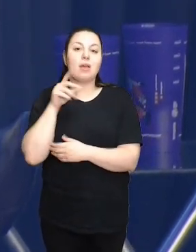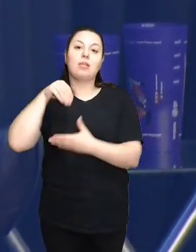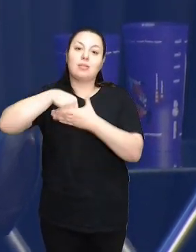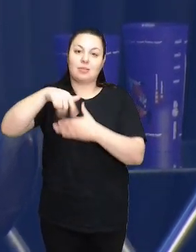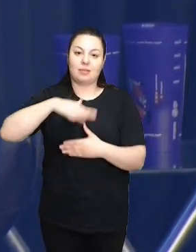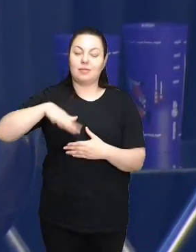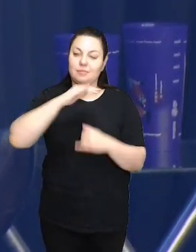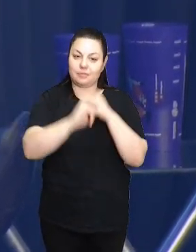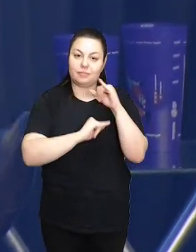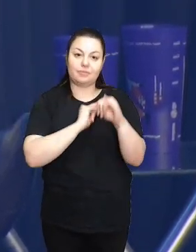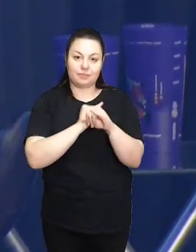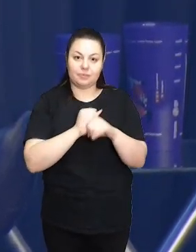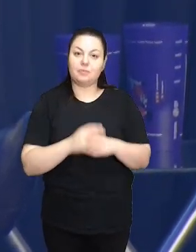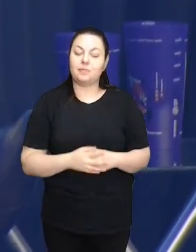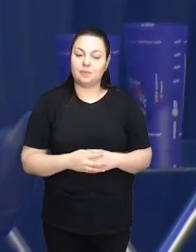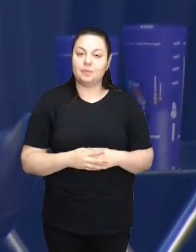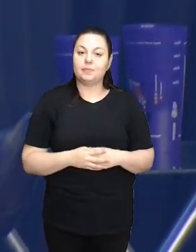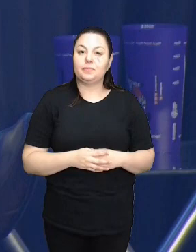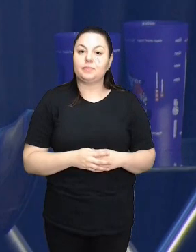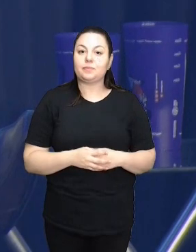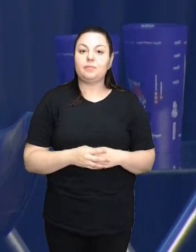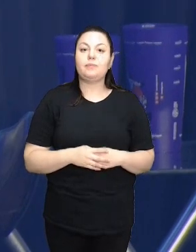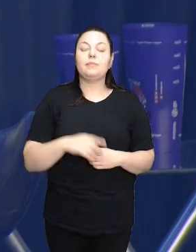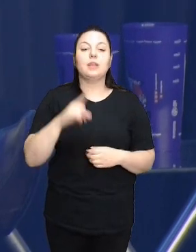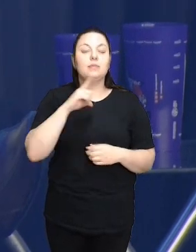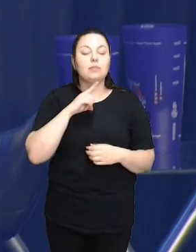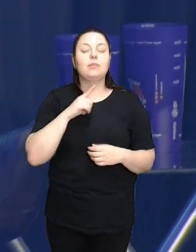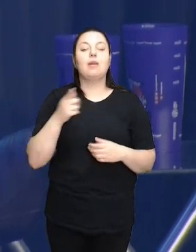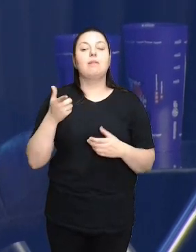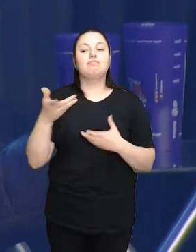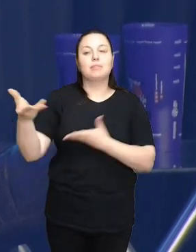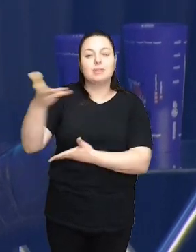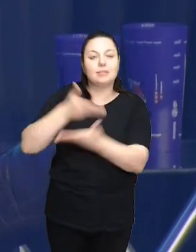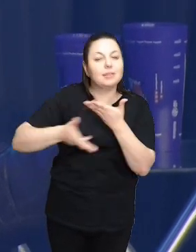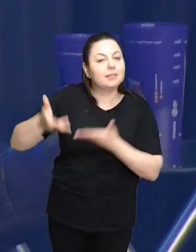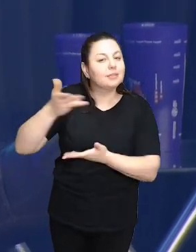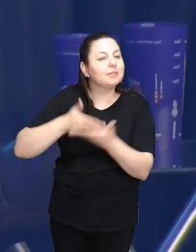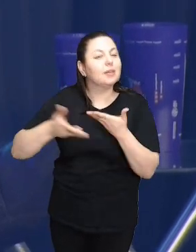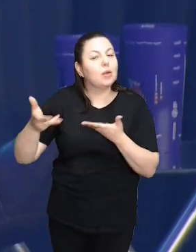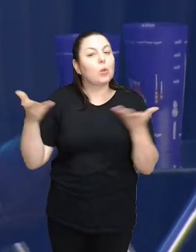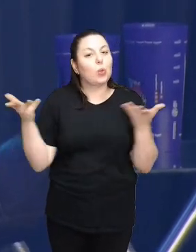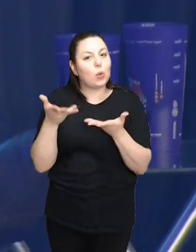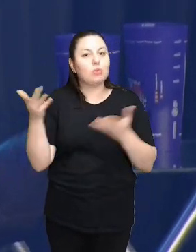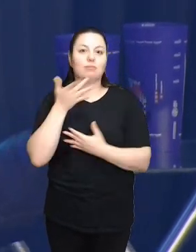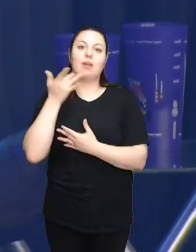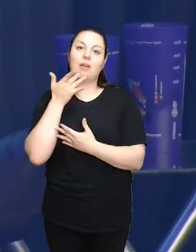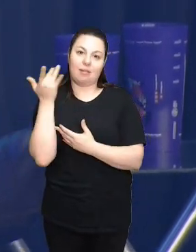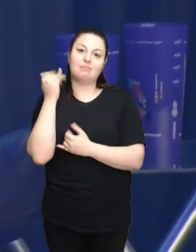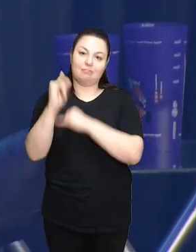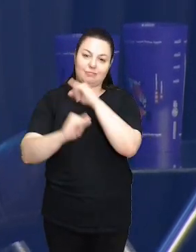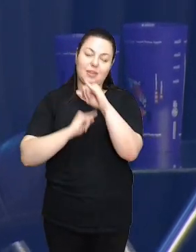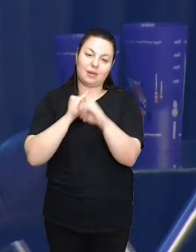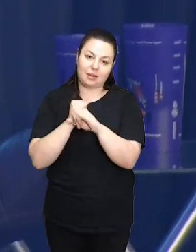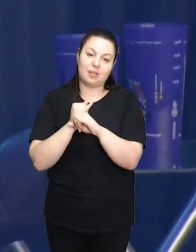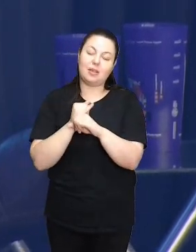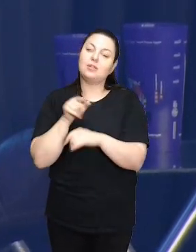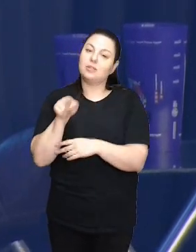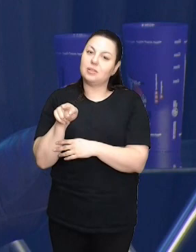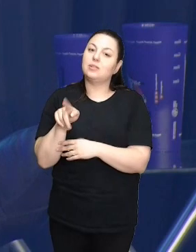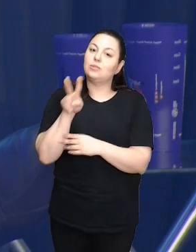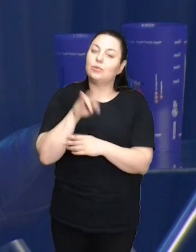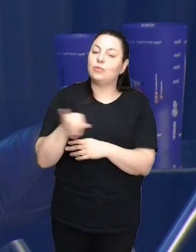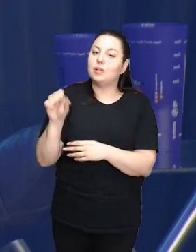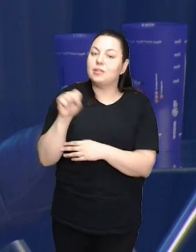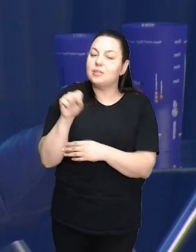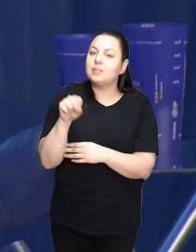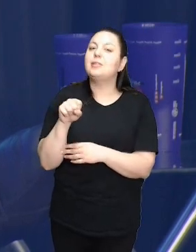Então, essa alteração das interações sociais que a internet acaba possibilitando, ela vai, né, bater no